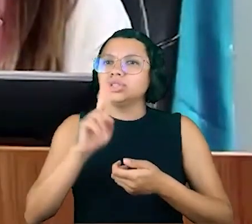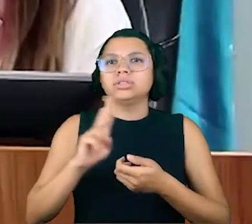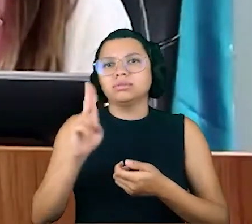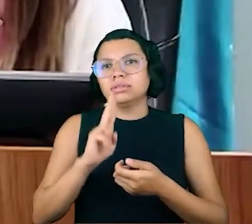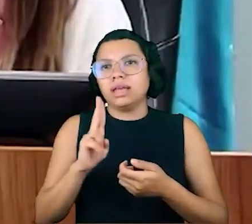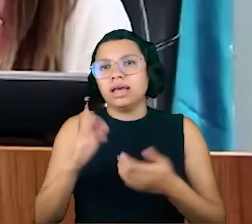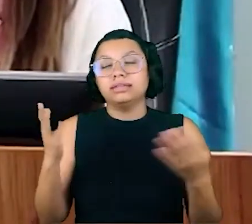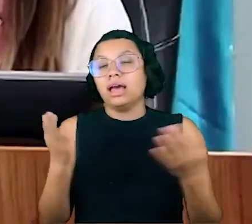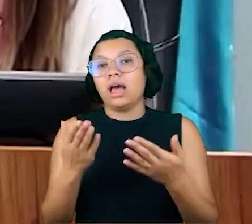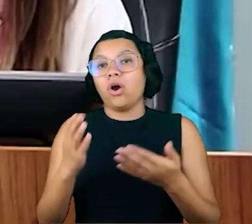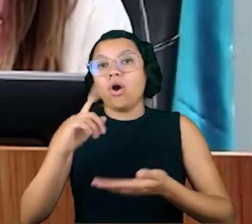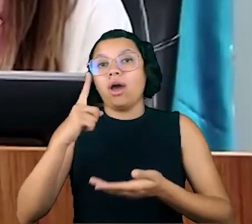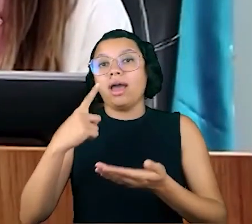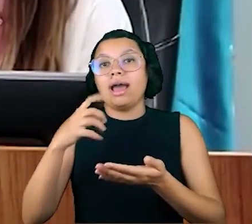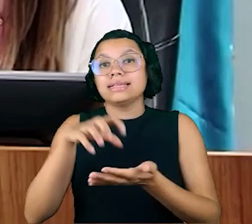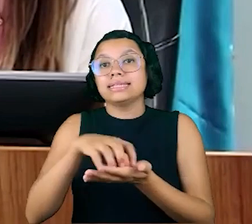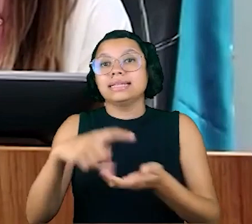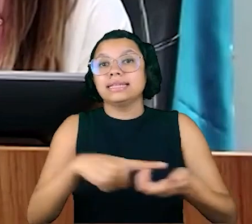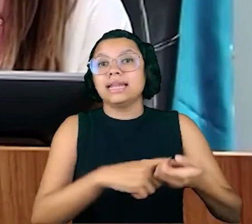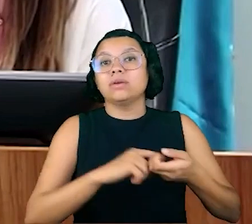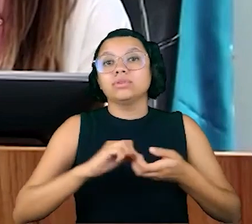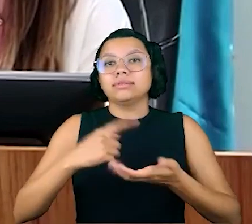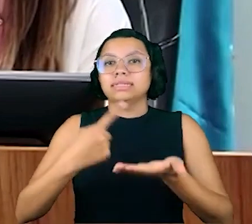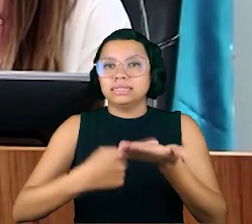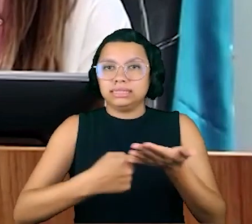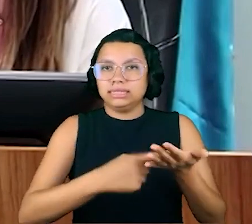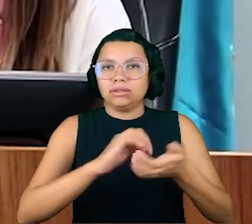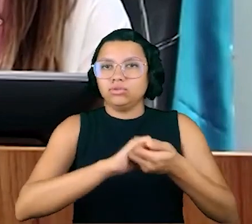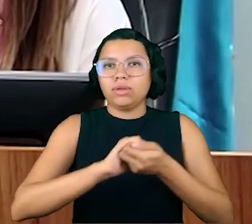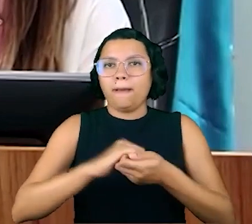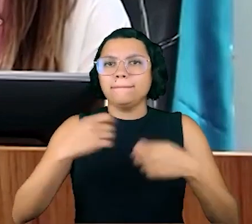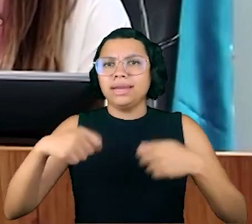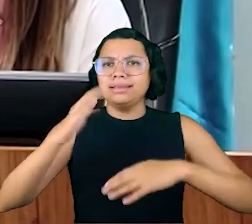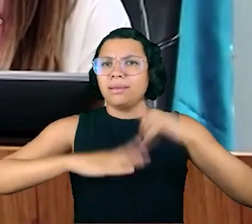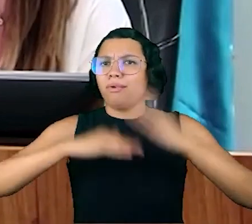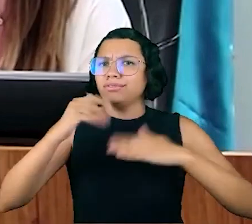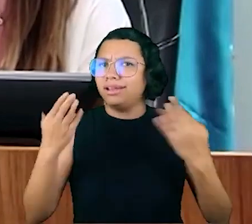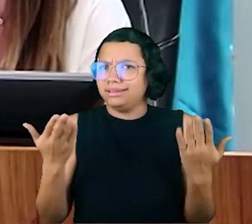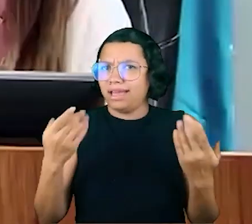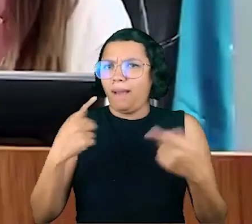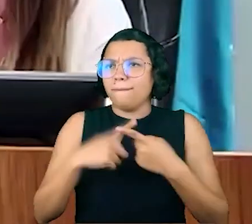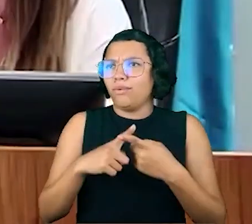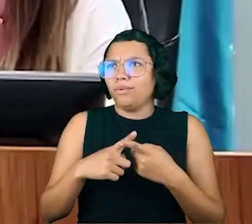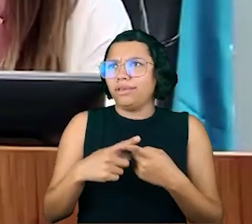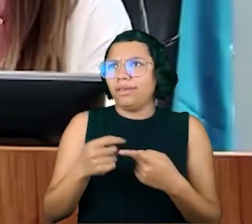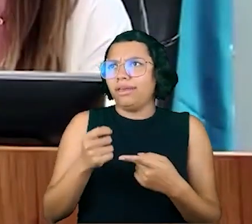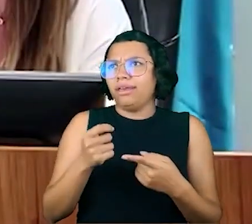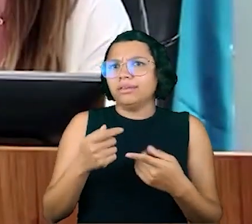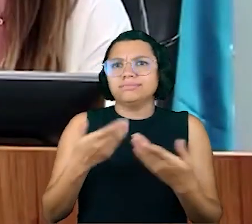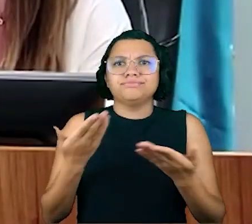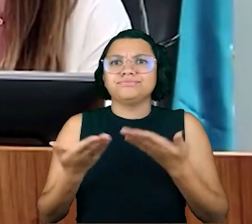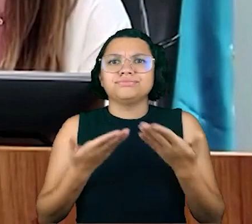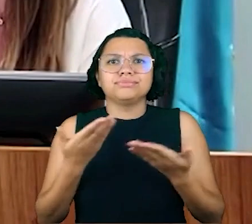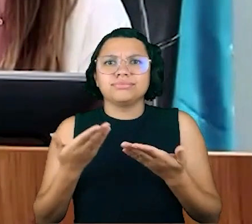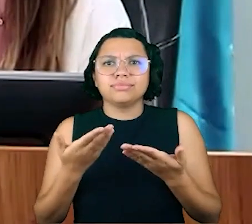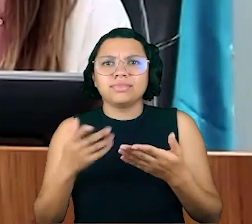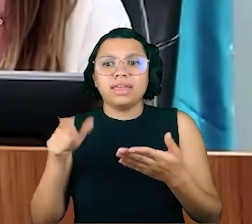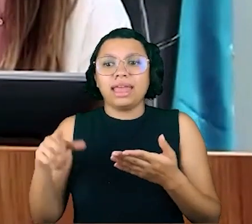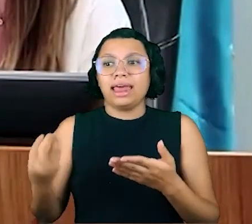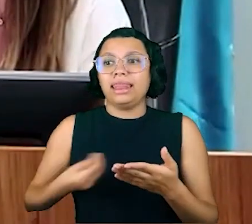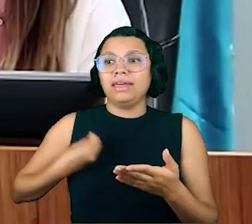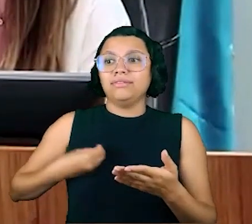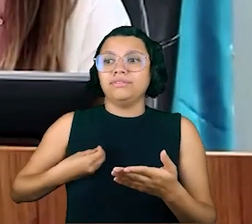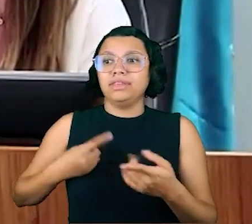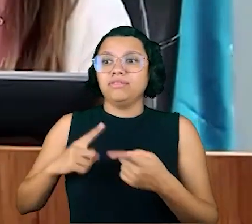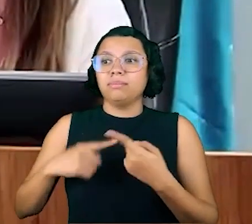usada. Agora, a central de conciliação, ela tem que se profissionalizar também, porque não adianta a central de conciliação